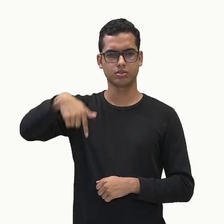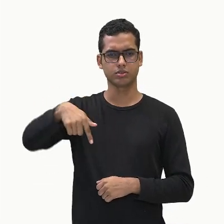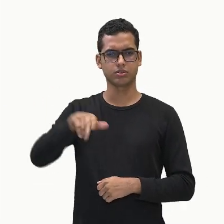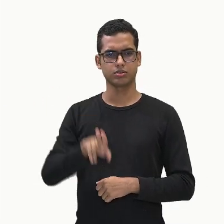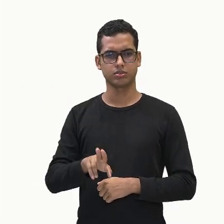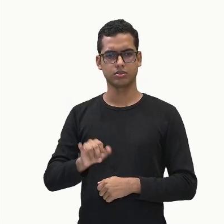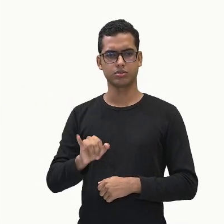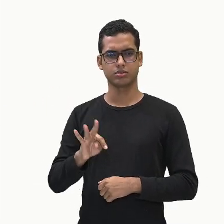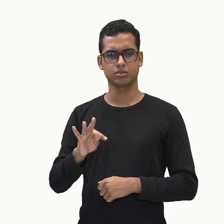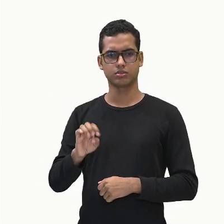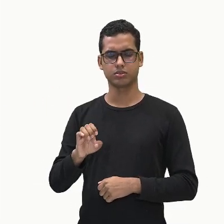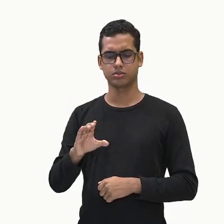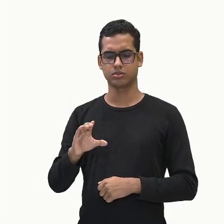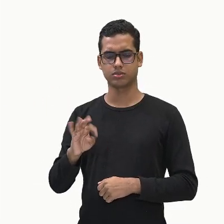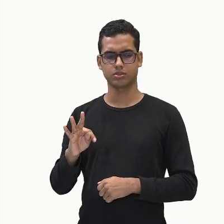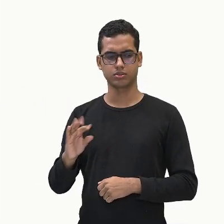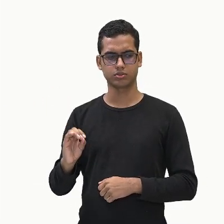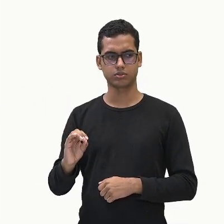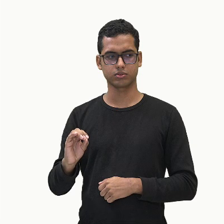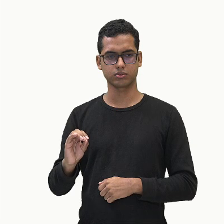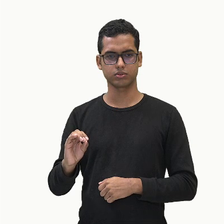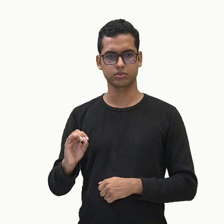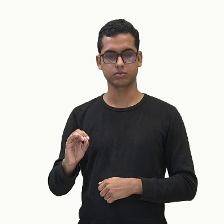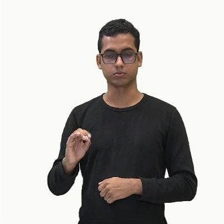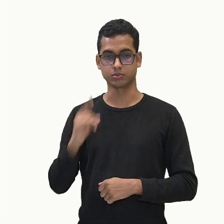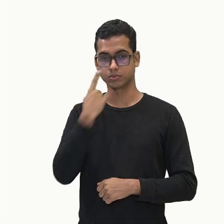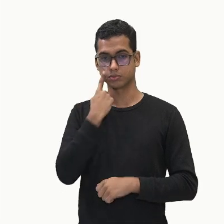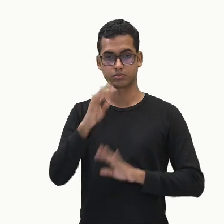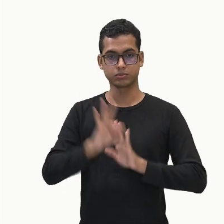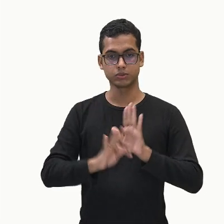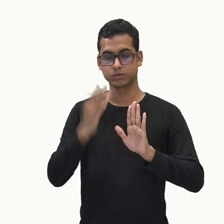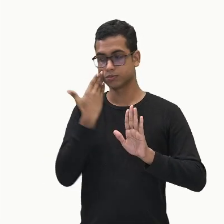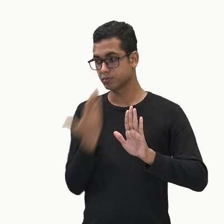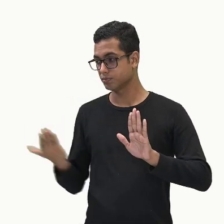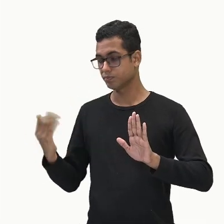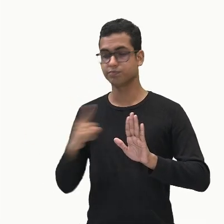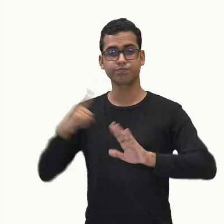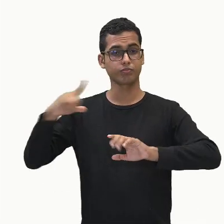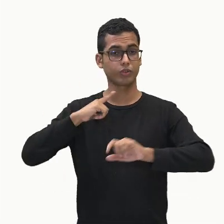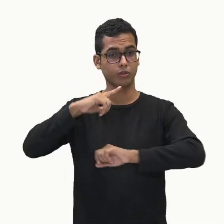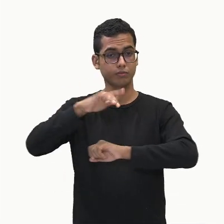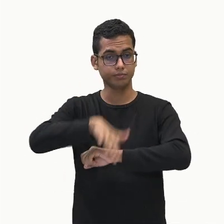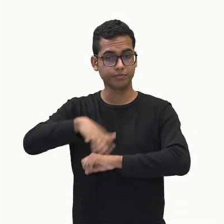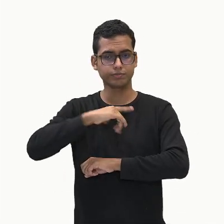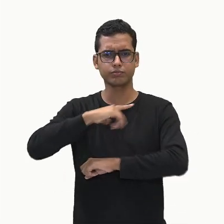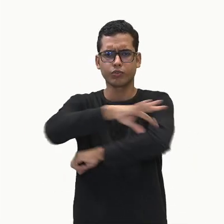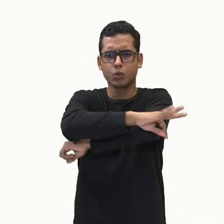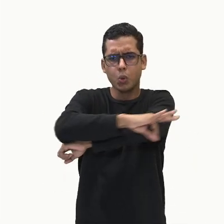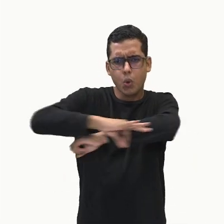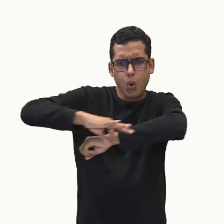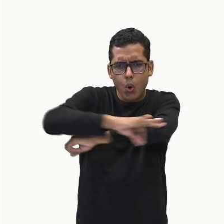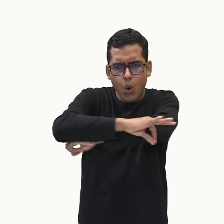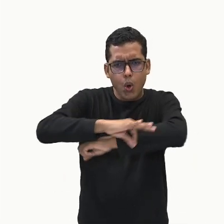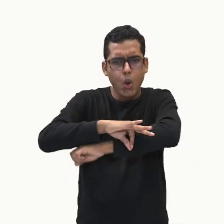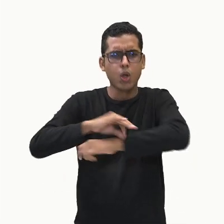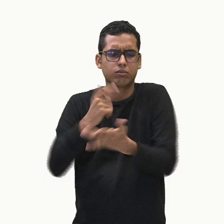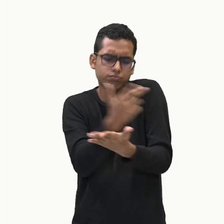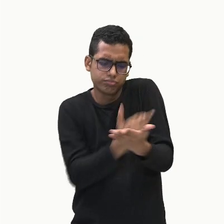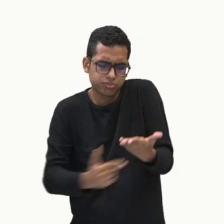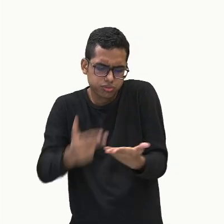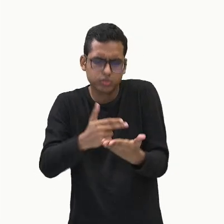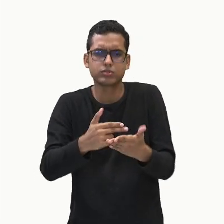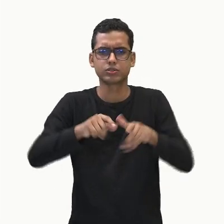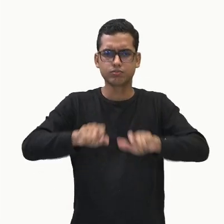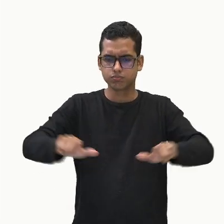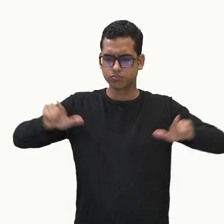os representa em planos. Então, eles fazem planos, né? Plantas baixas de obra. Então, temos